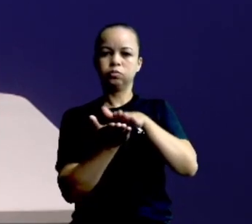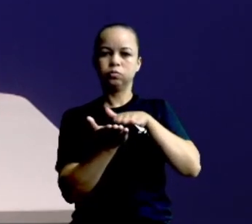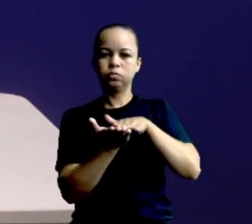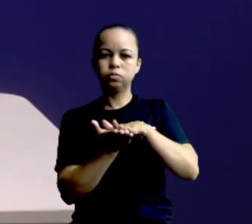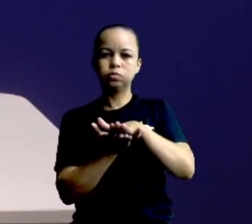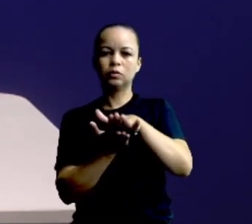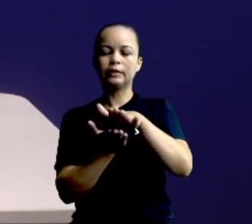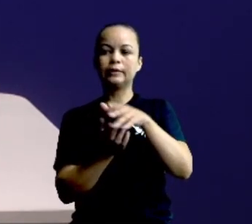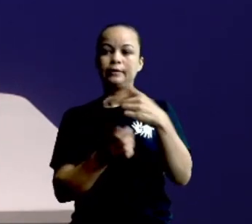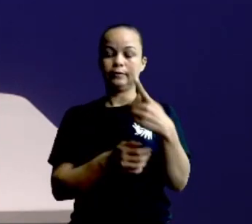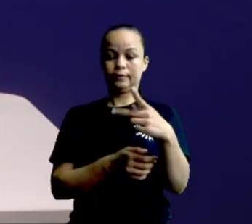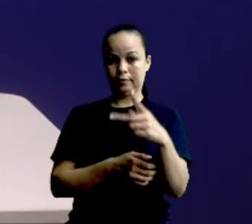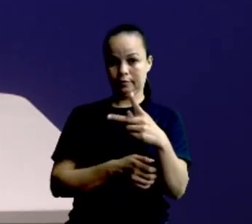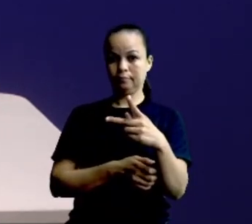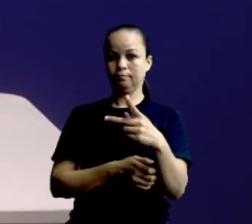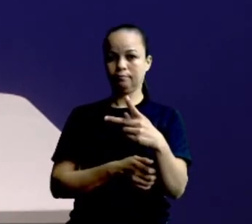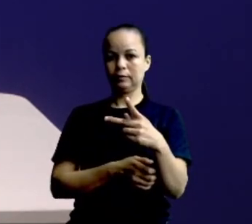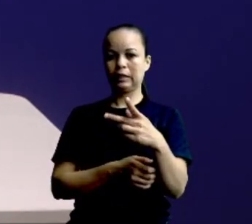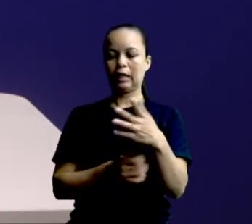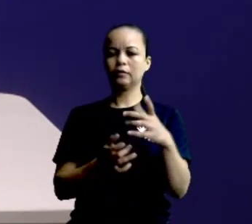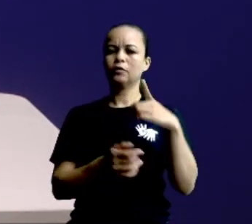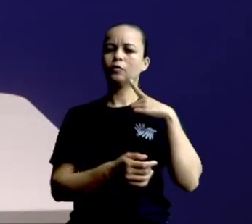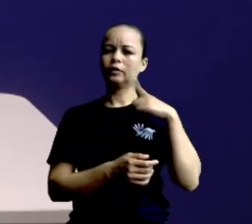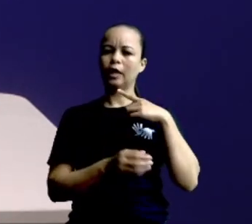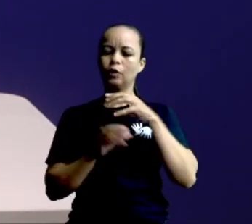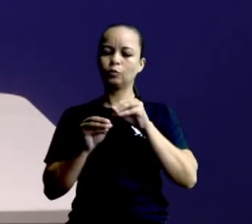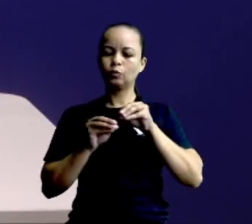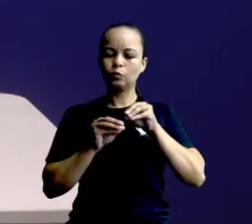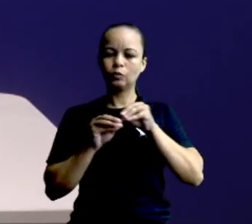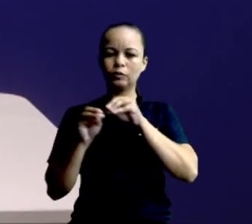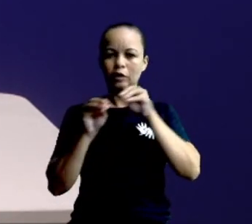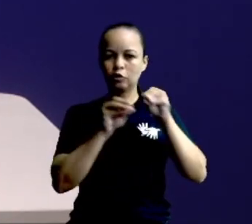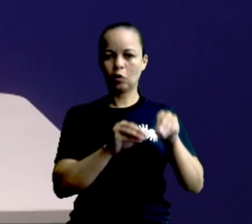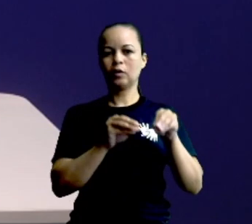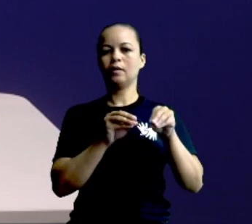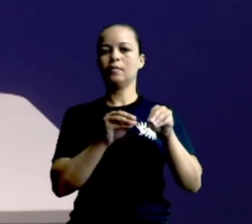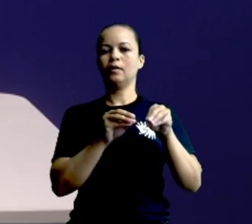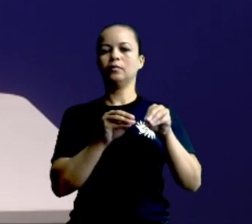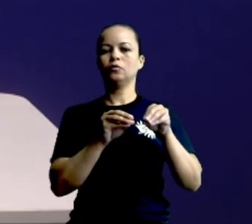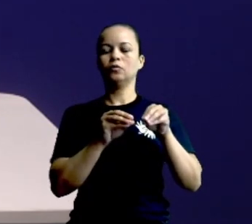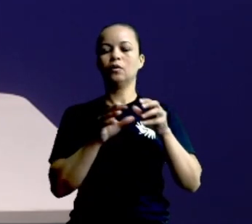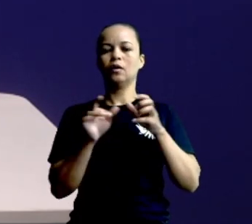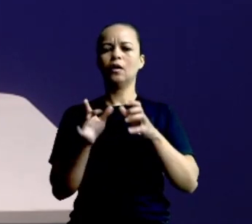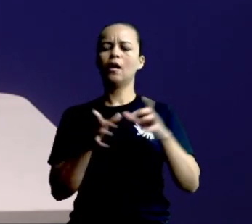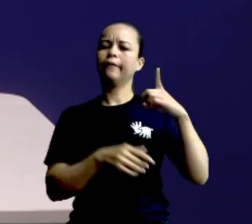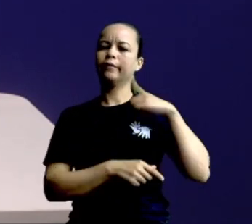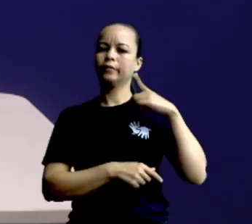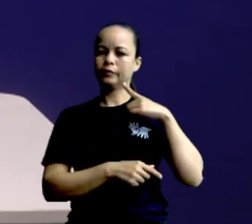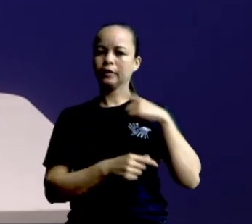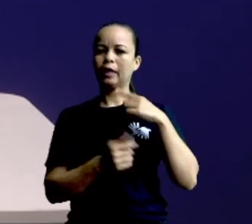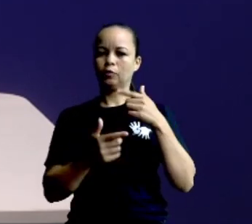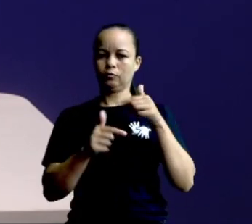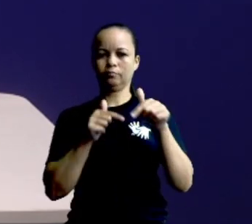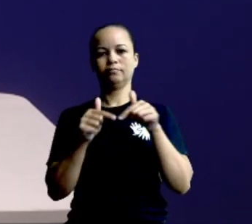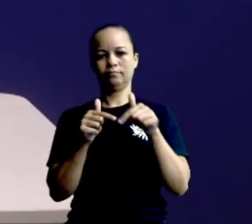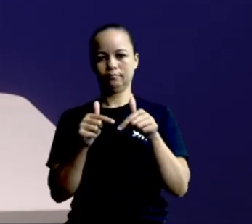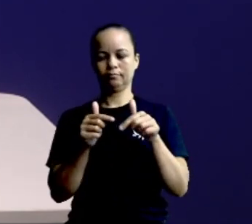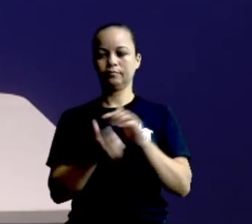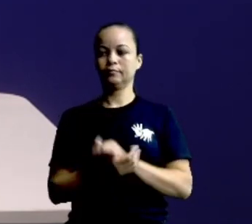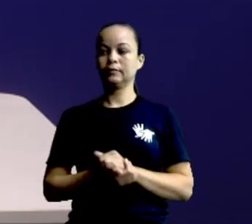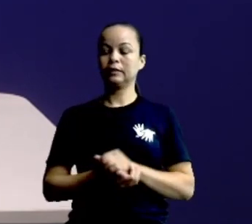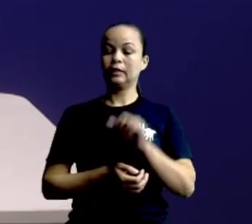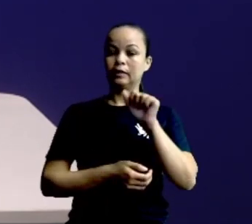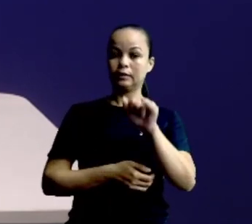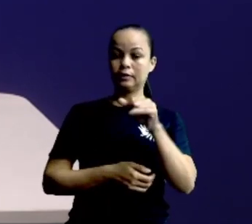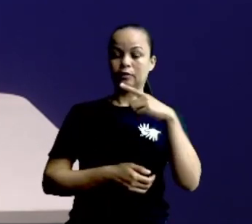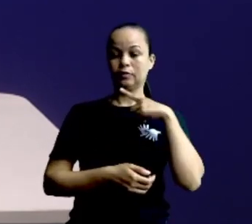Então, nesse caso, eu tenho um deslocamento, eu tenho um trabalho. Se eu